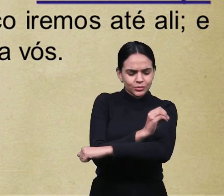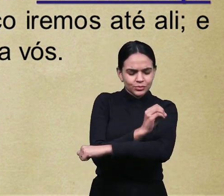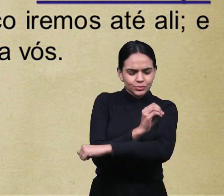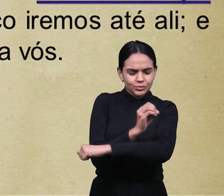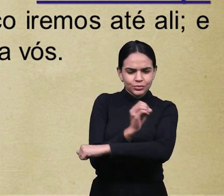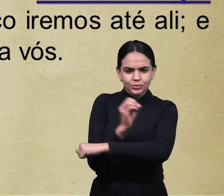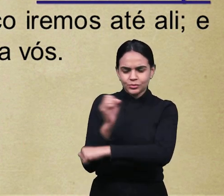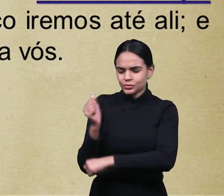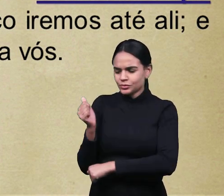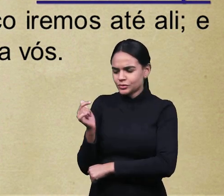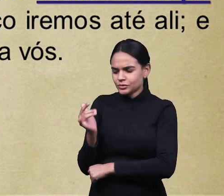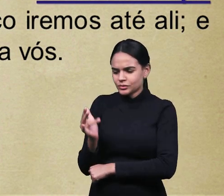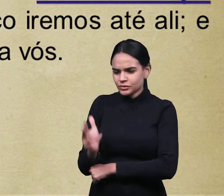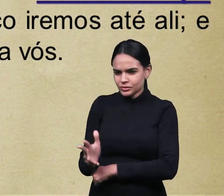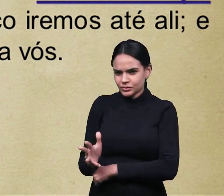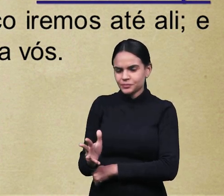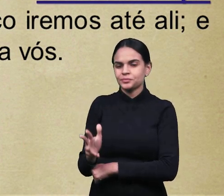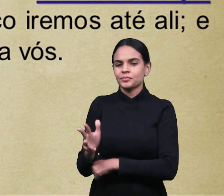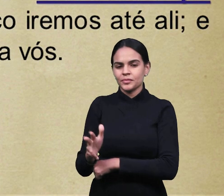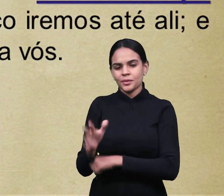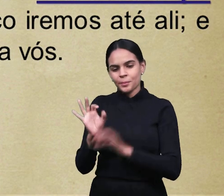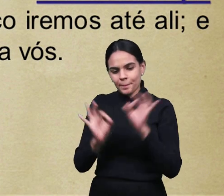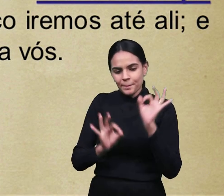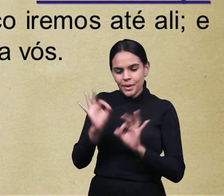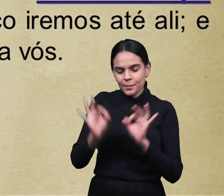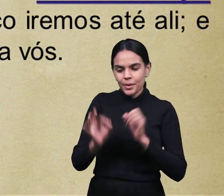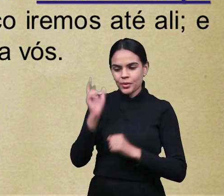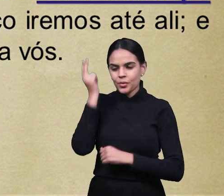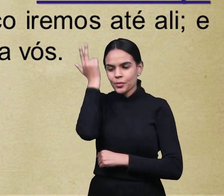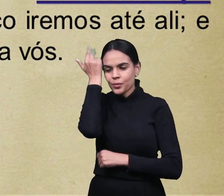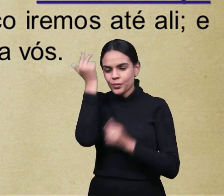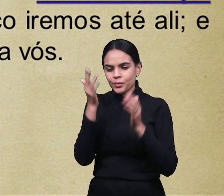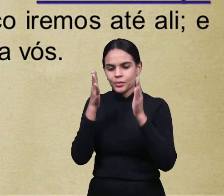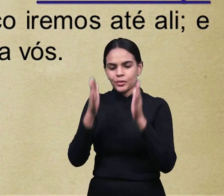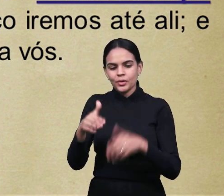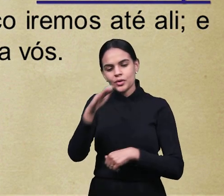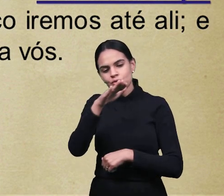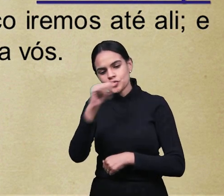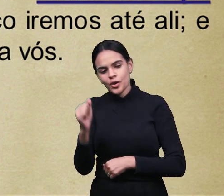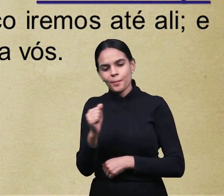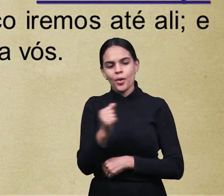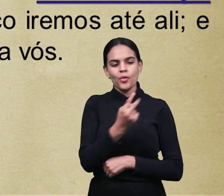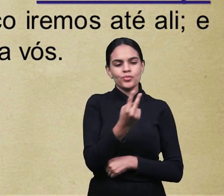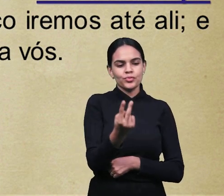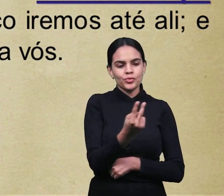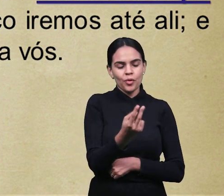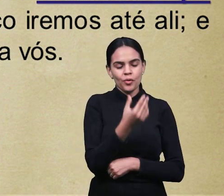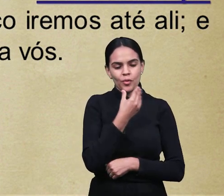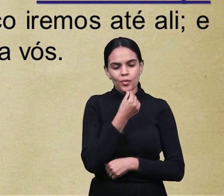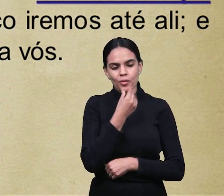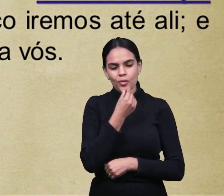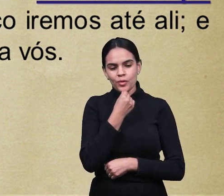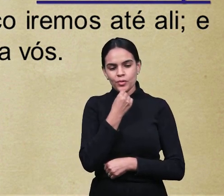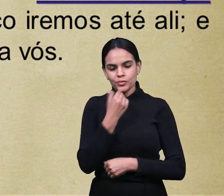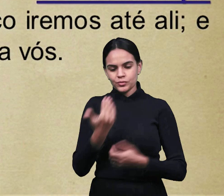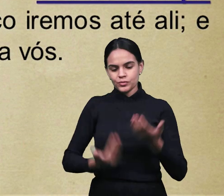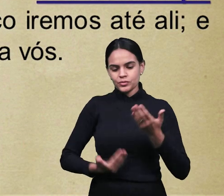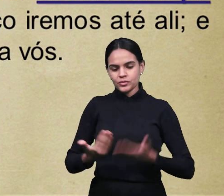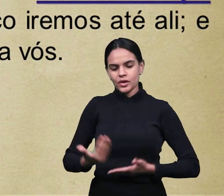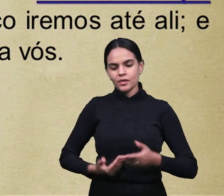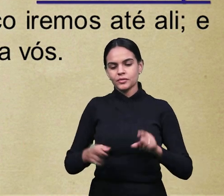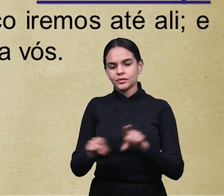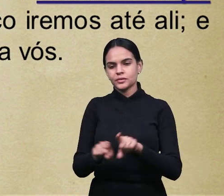madrugada, e albardou o seu jumento, e tomou consigo 2 de seus moços, Isaque seu filho,